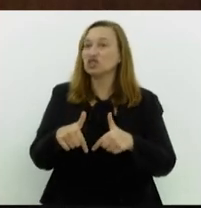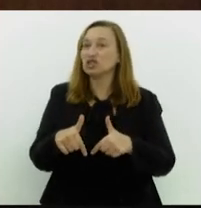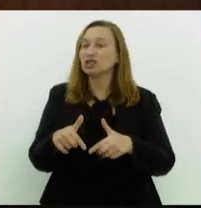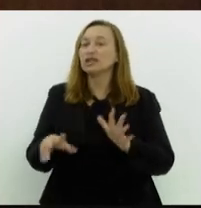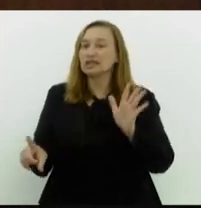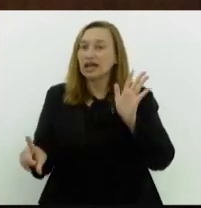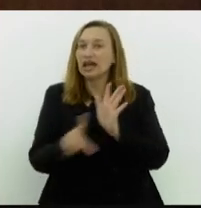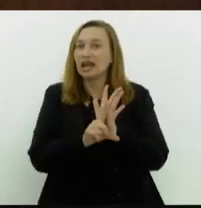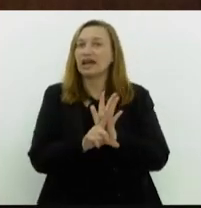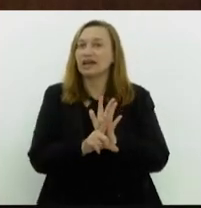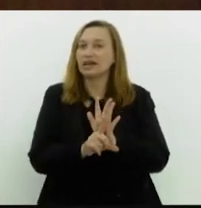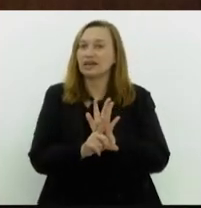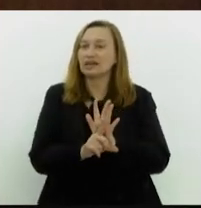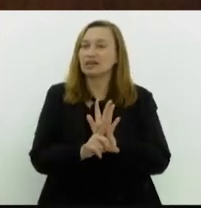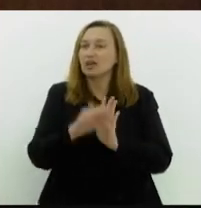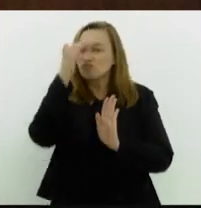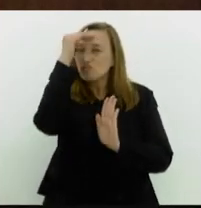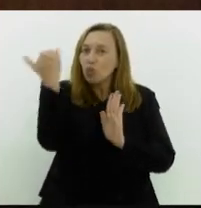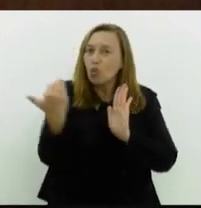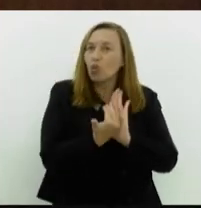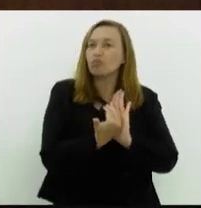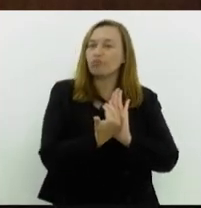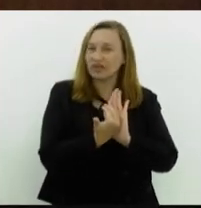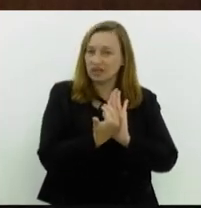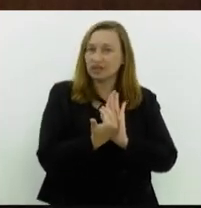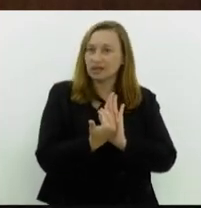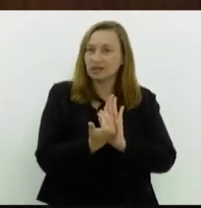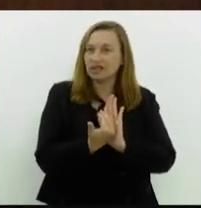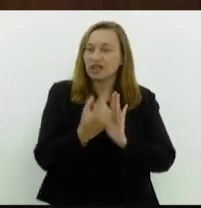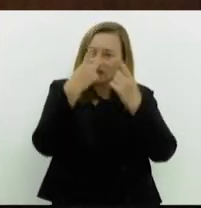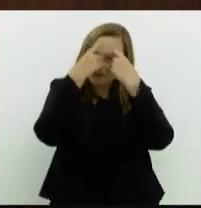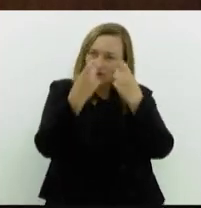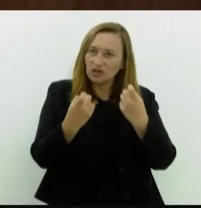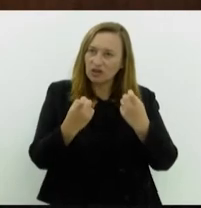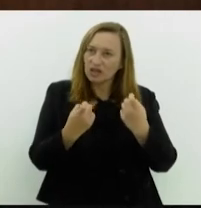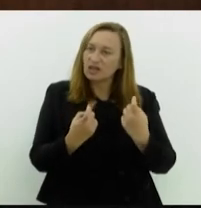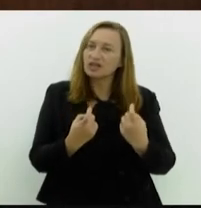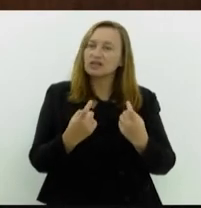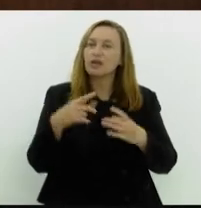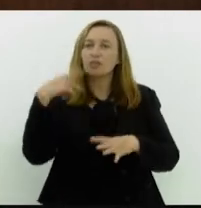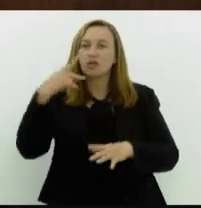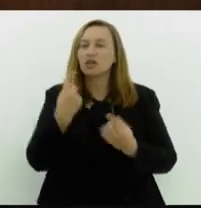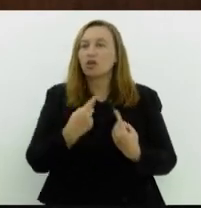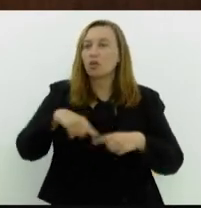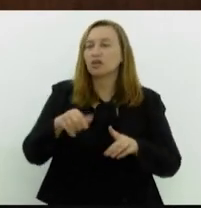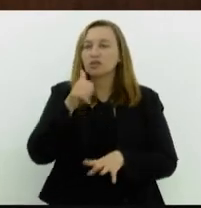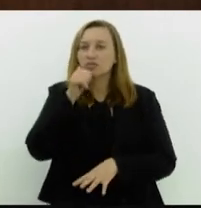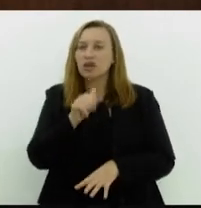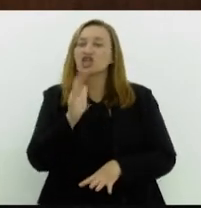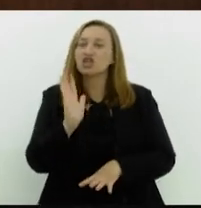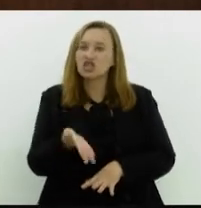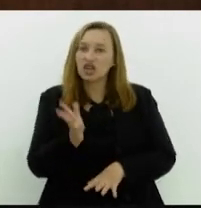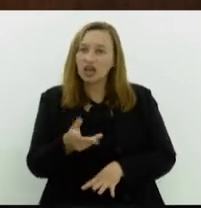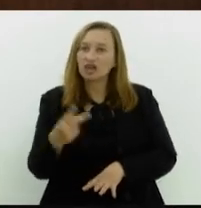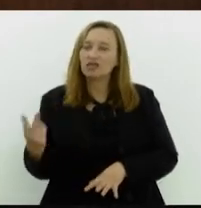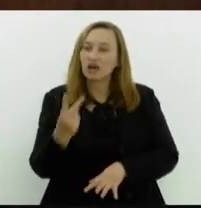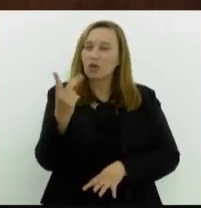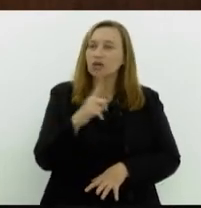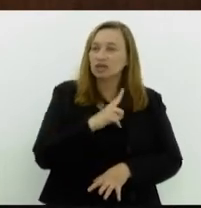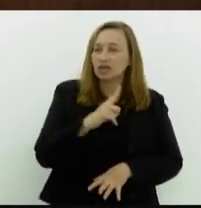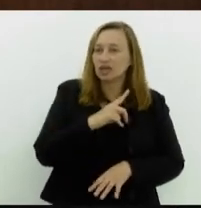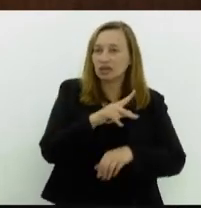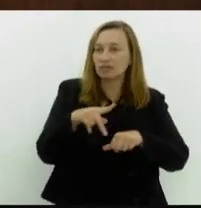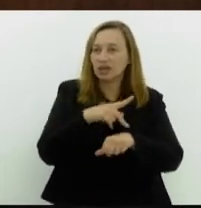lei efetiva, a lei de violência política contra as mulheres já está valendo no país e está